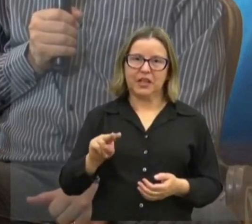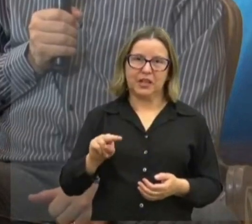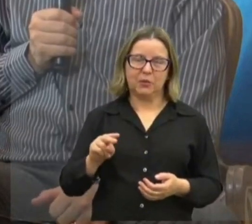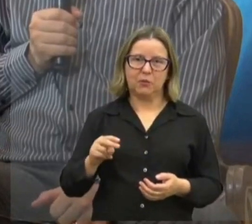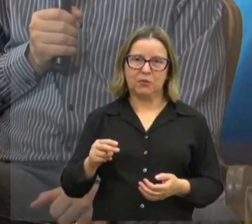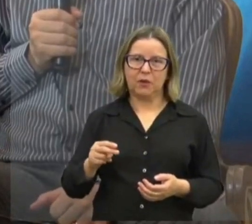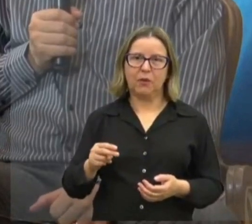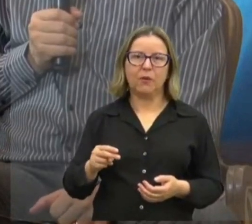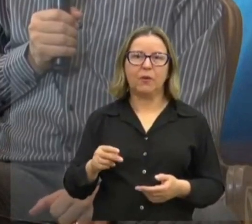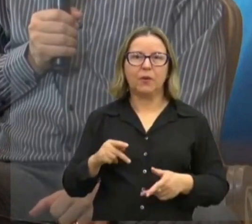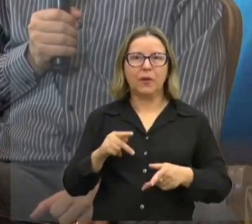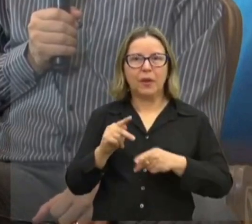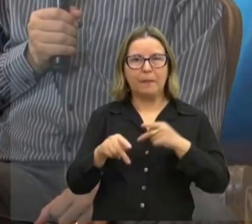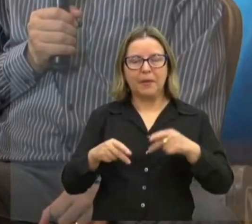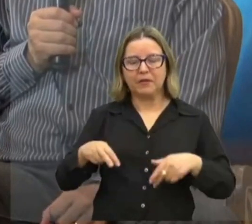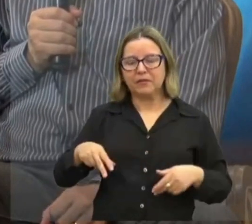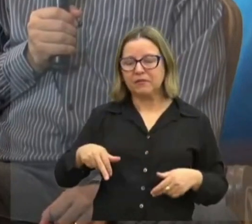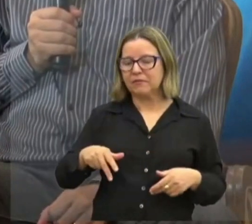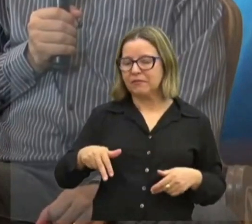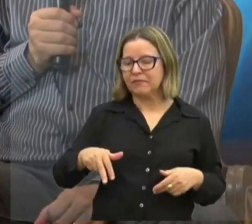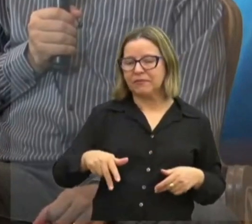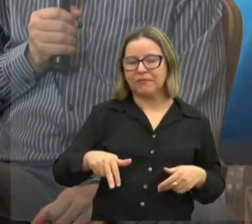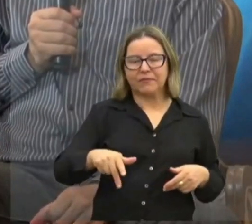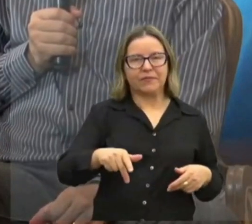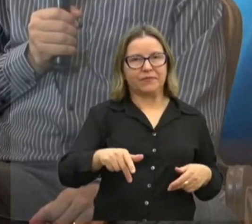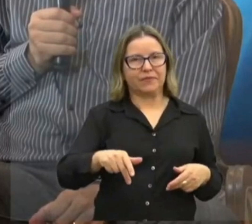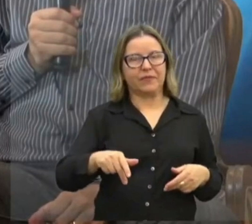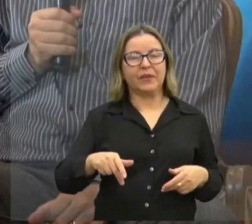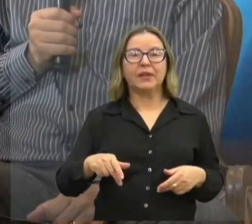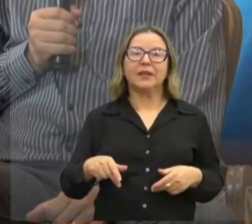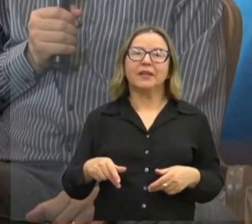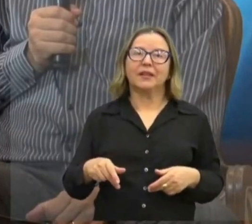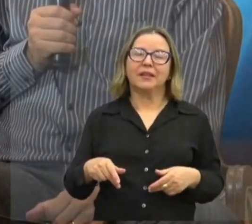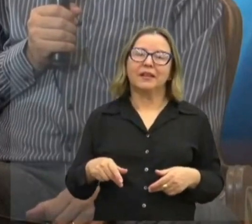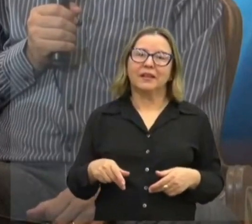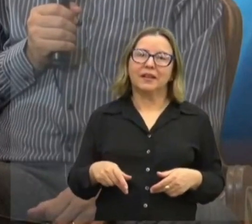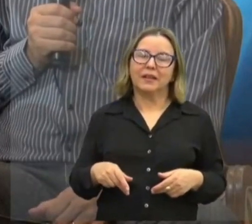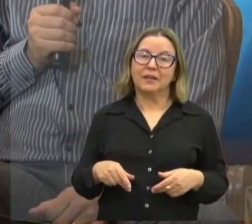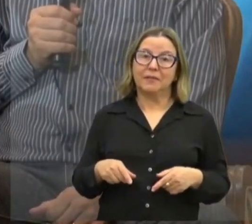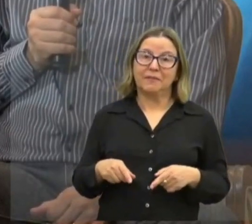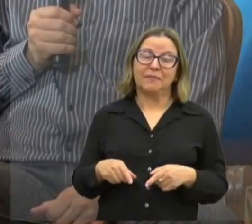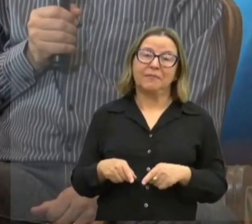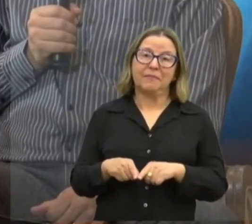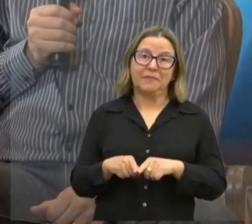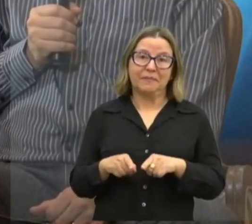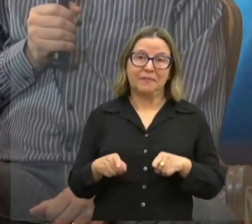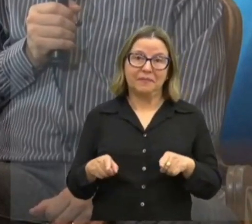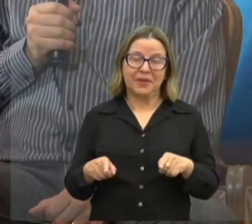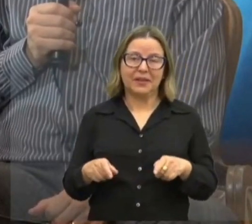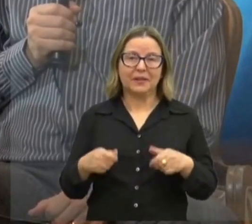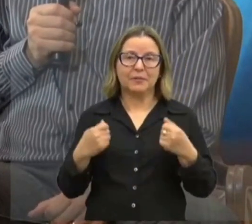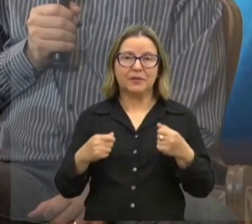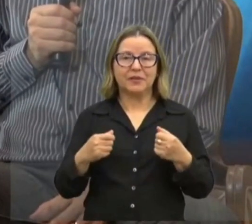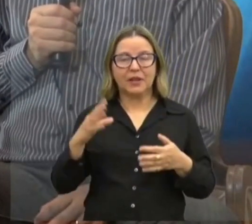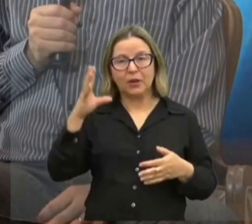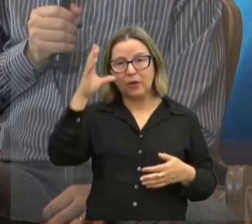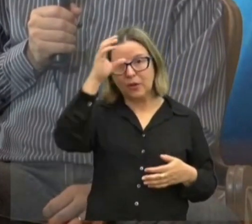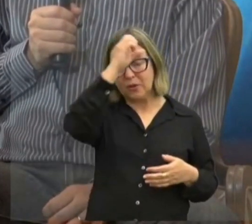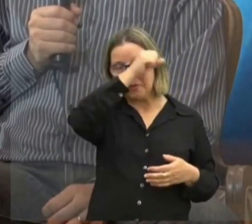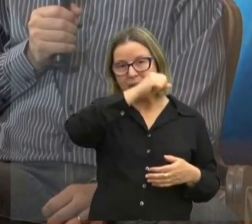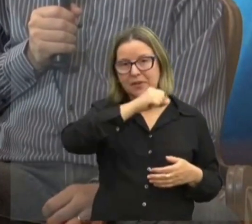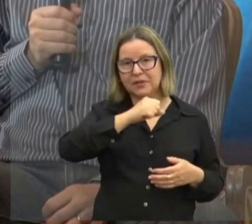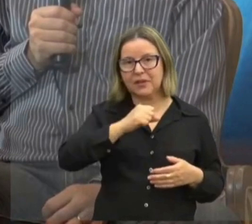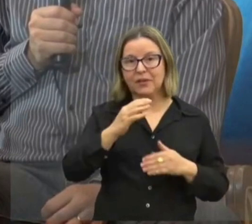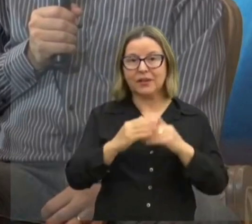essa expressão, que Cristo é suficiente, você tem que ter essa compreensão do que aconteceu com